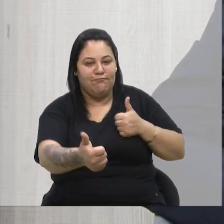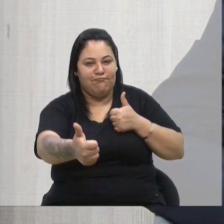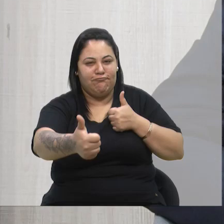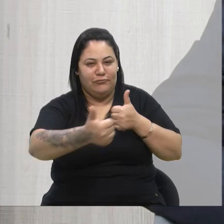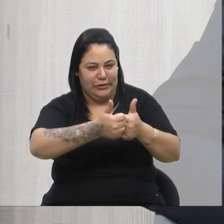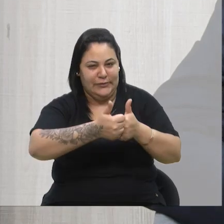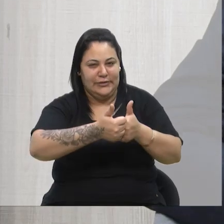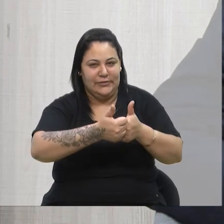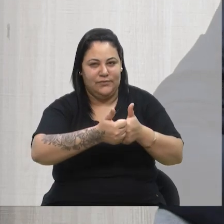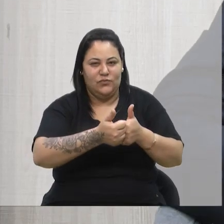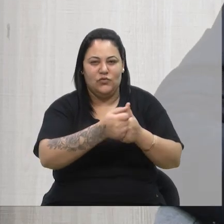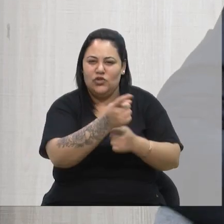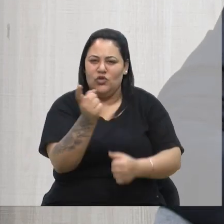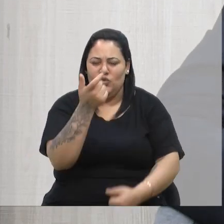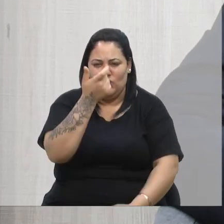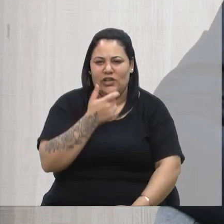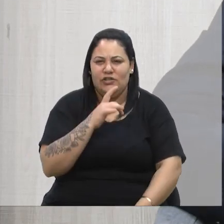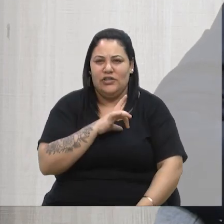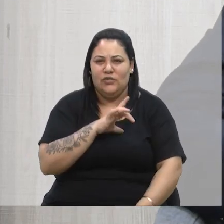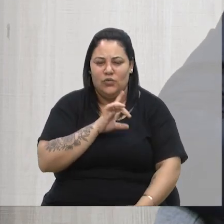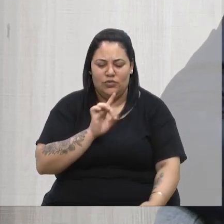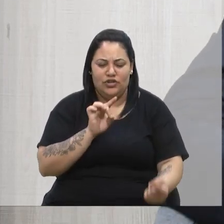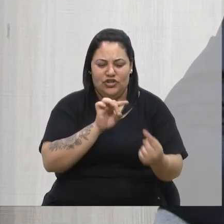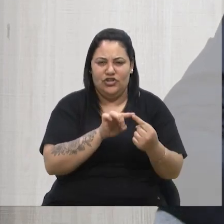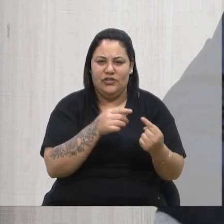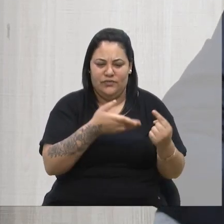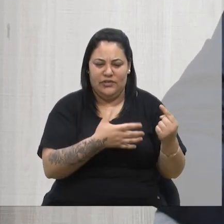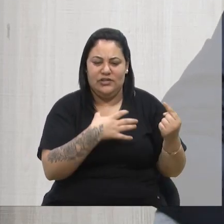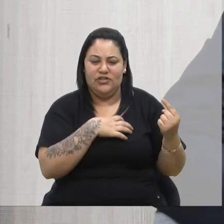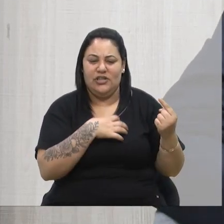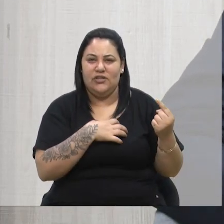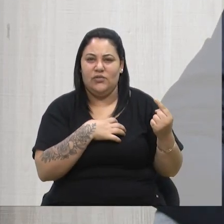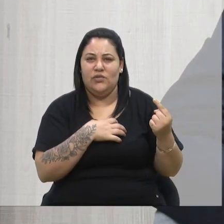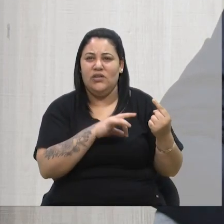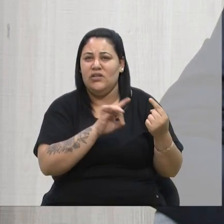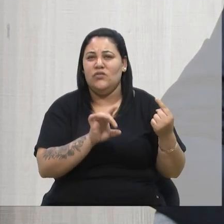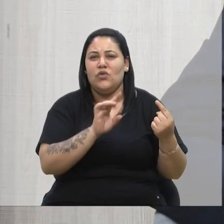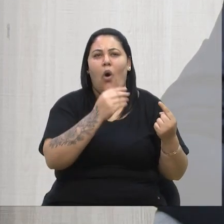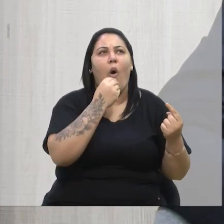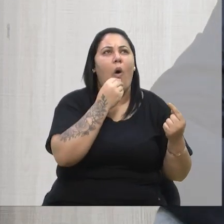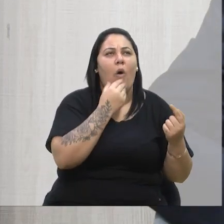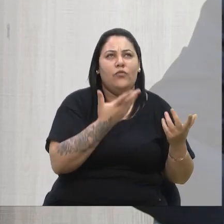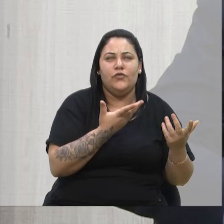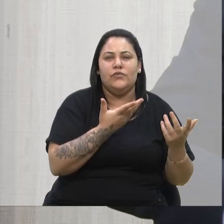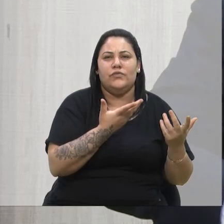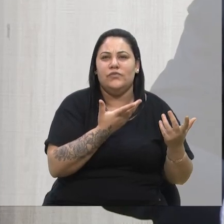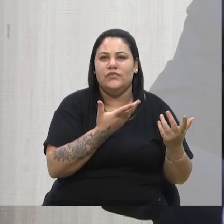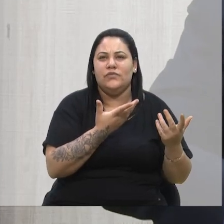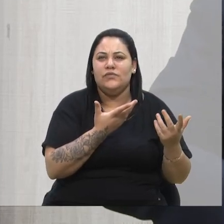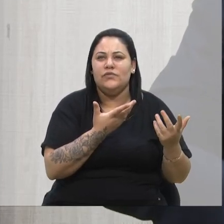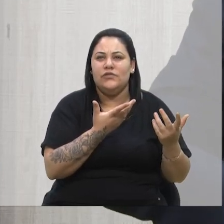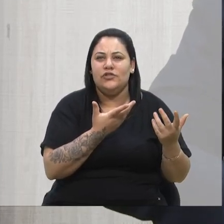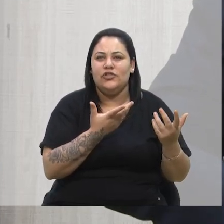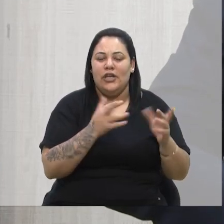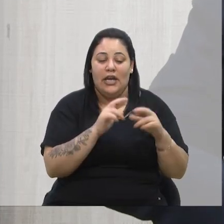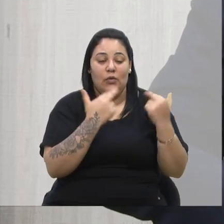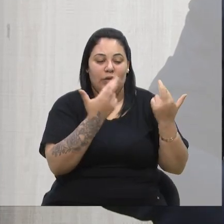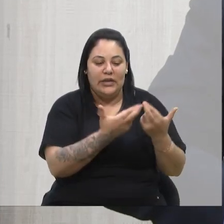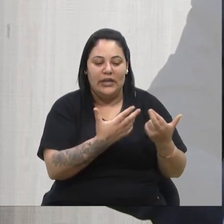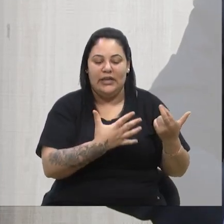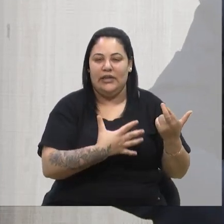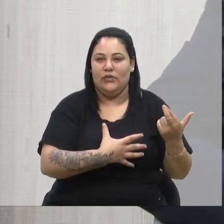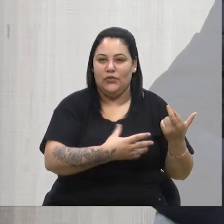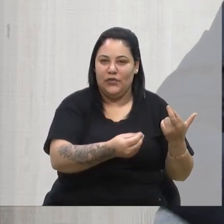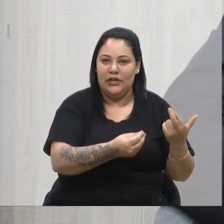filhos. Tu chegas a ter alguma pretensão nesse sentido, não só, claro, do ato de